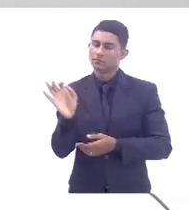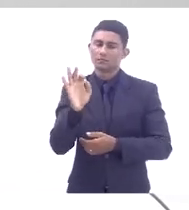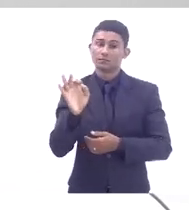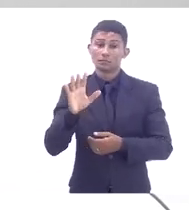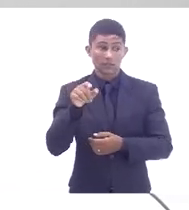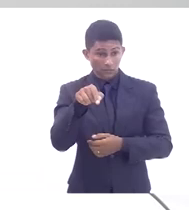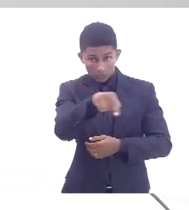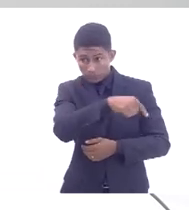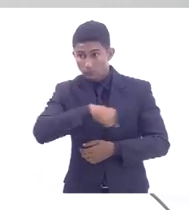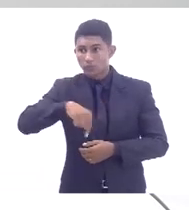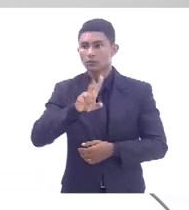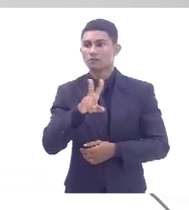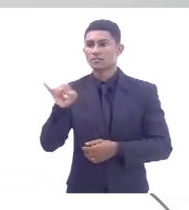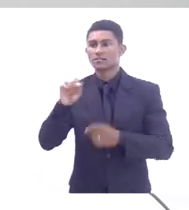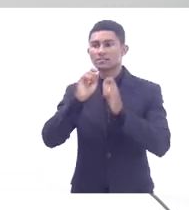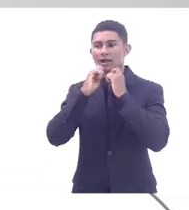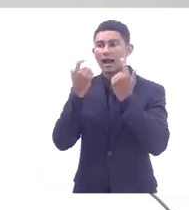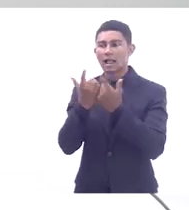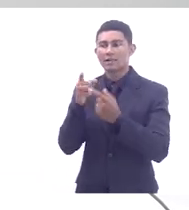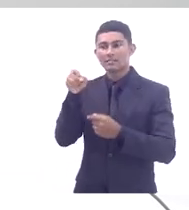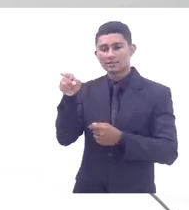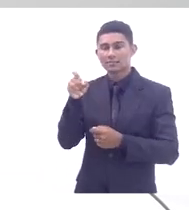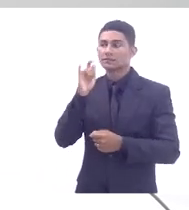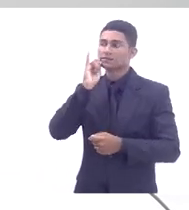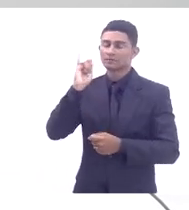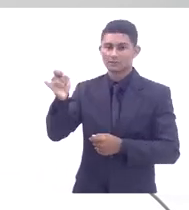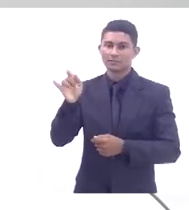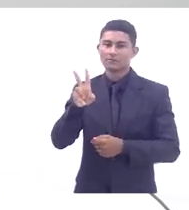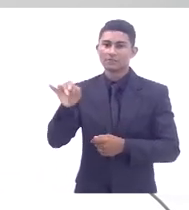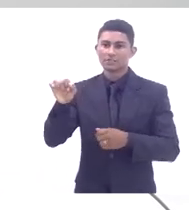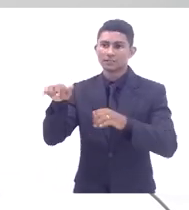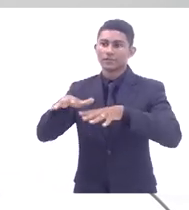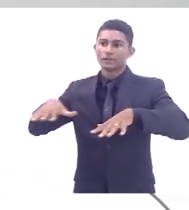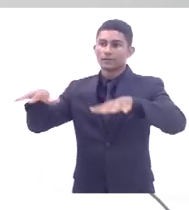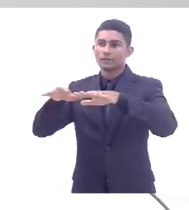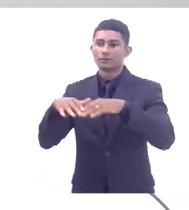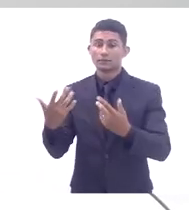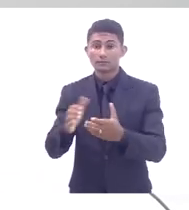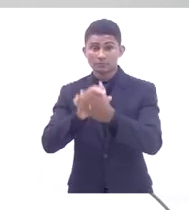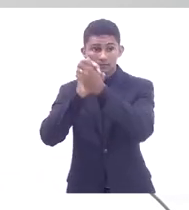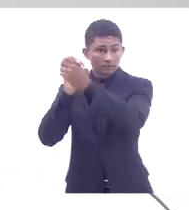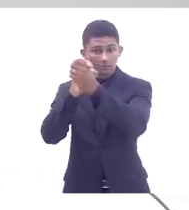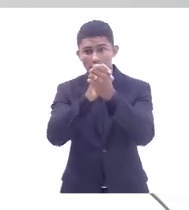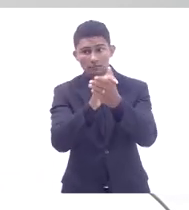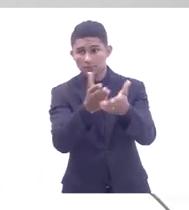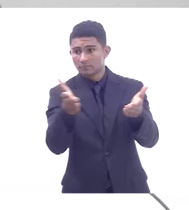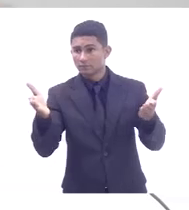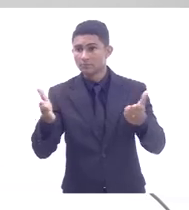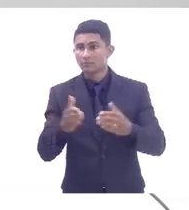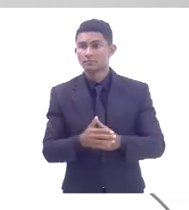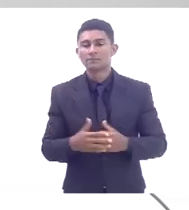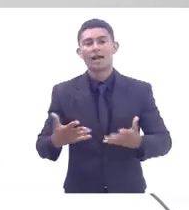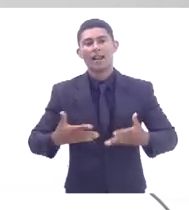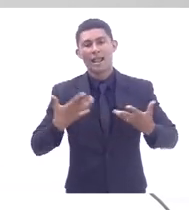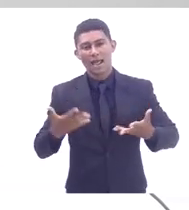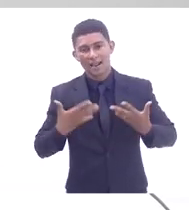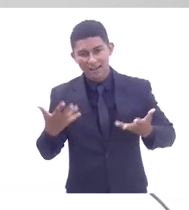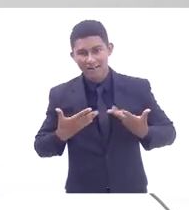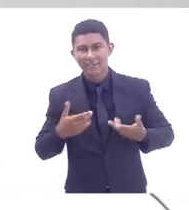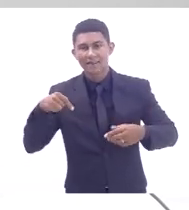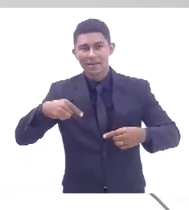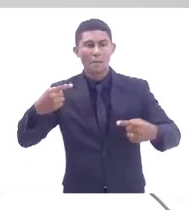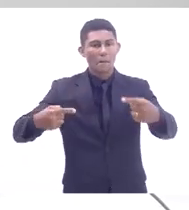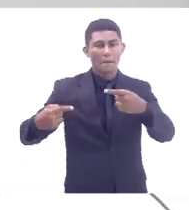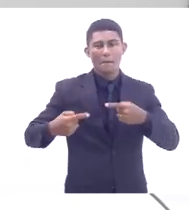levaram ao plenário um subsídio decorrente desta audiência pública no mais ressaltar todo mundo e que alegria é voltar a